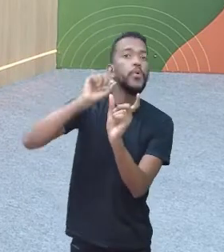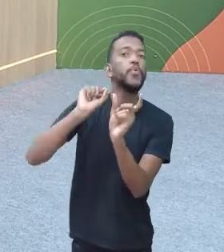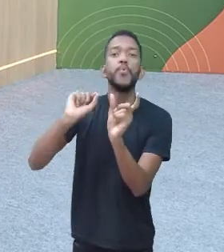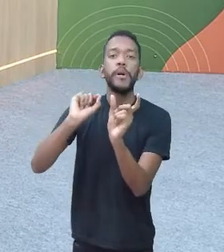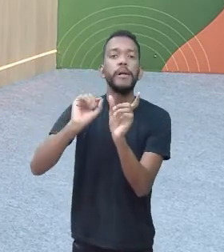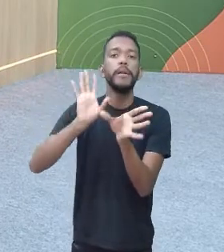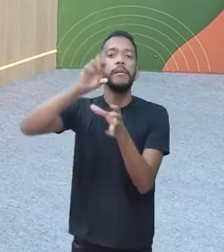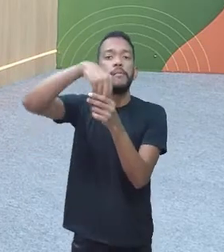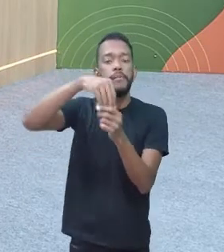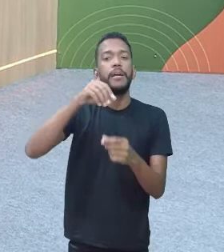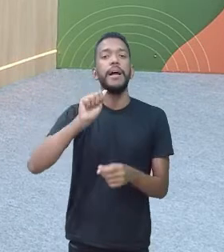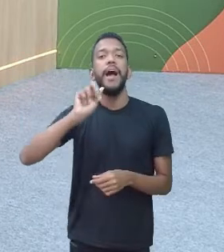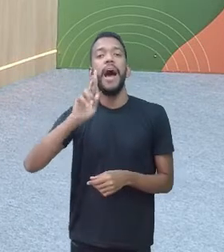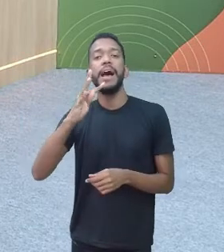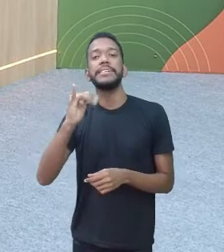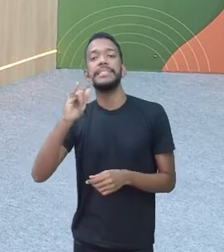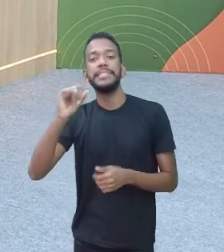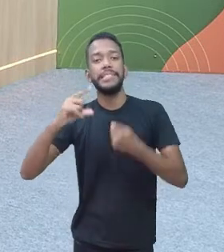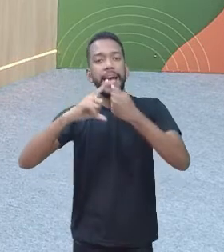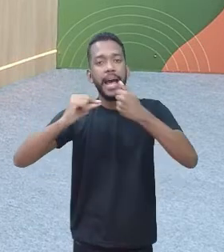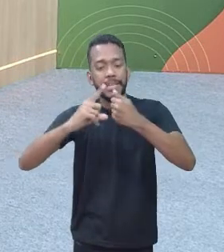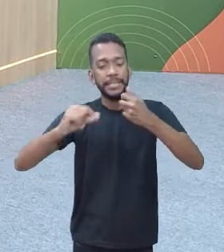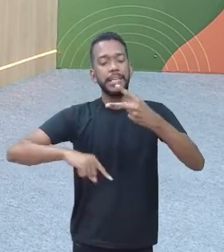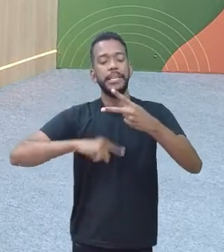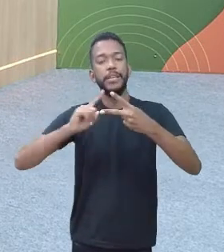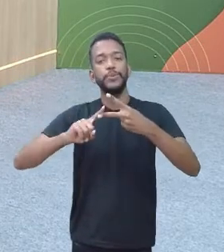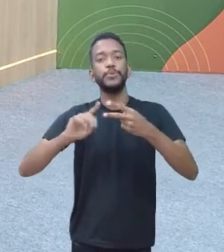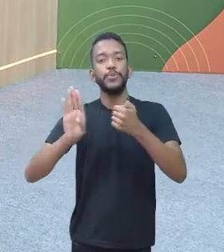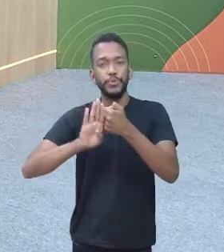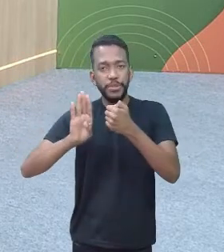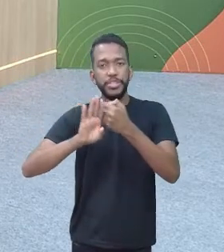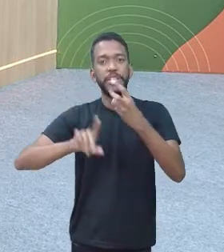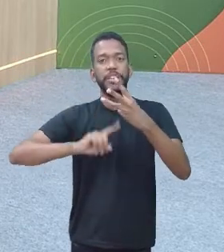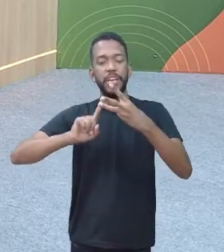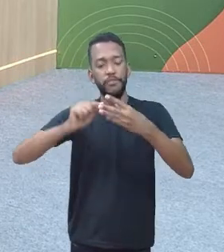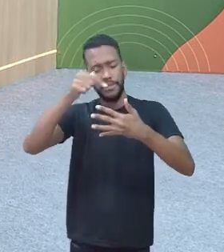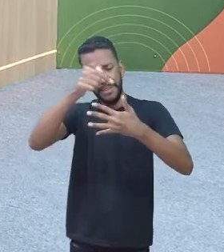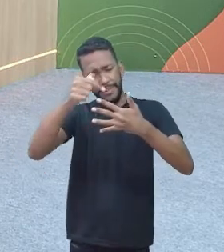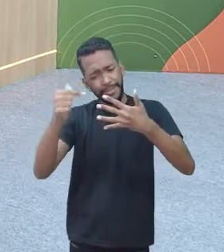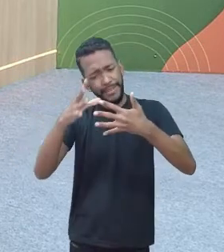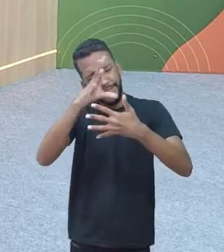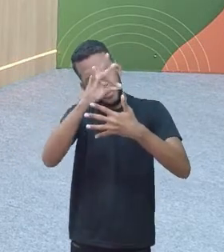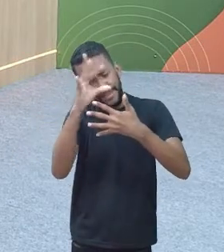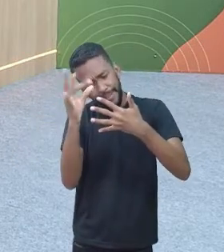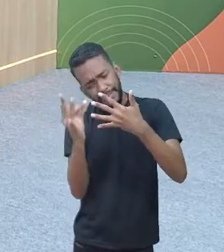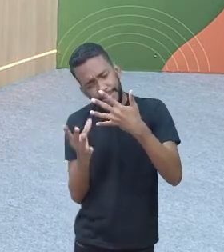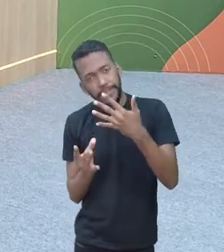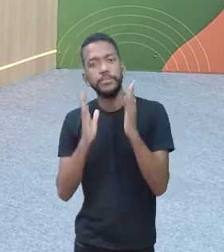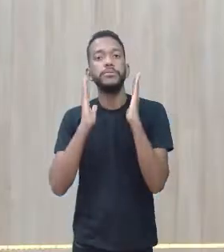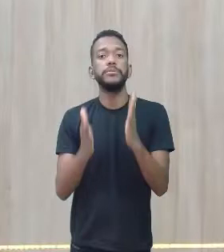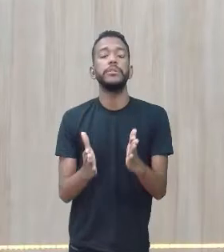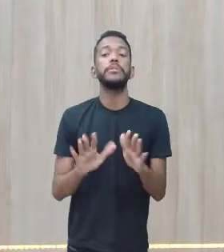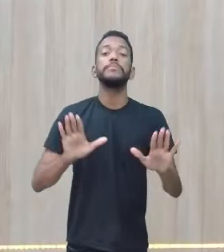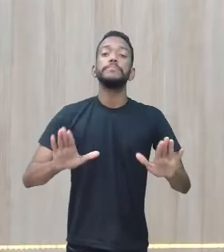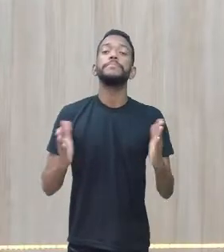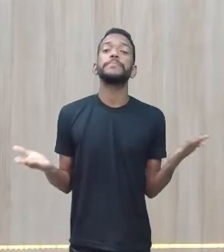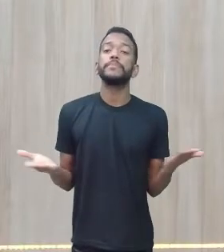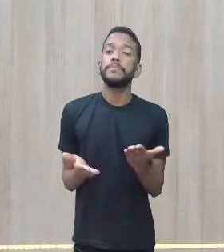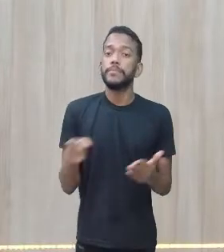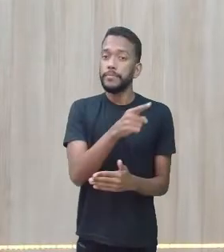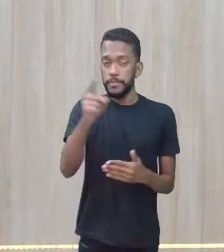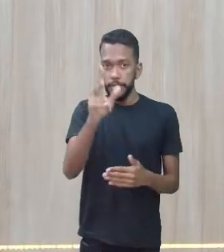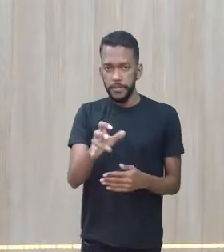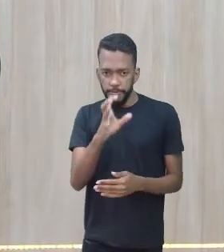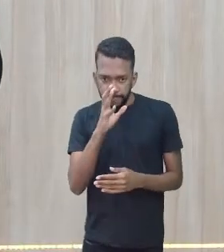era, artigo, substantivo, saí detalhando para vocês. Hoje vocês estarão tendo